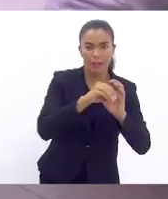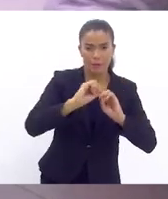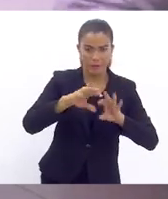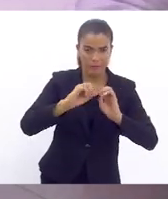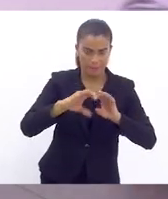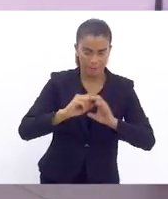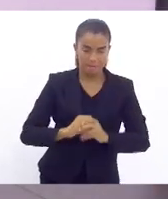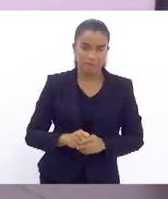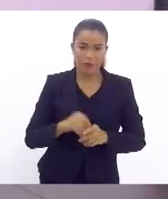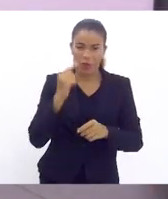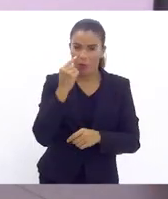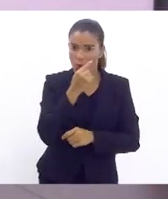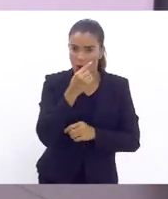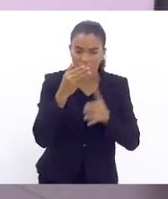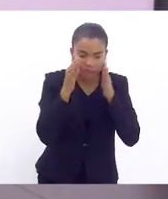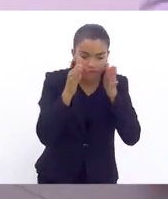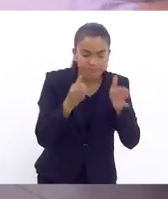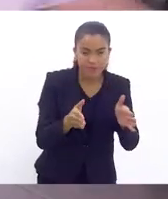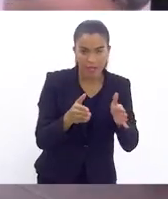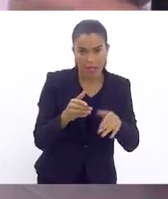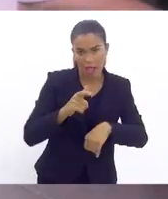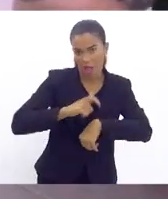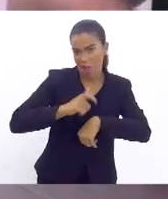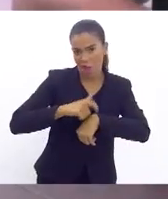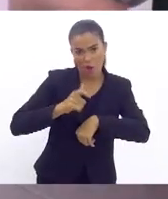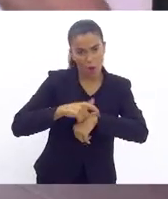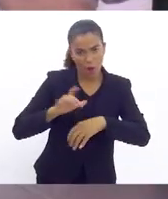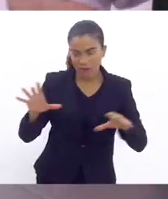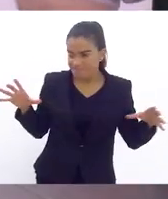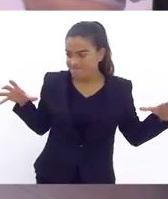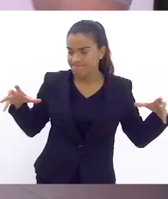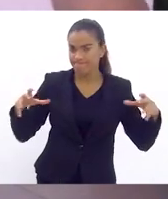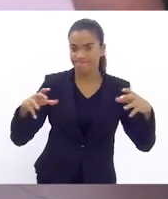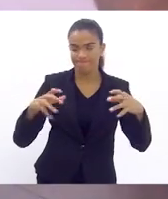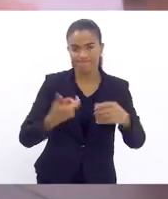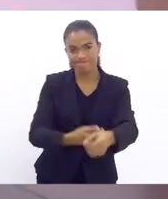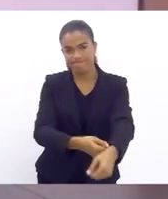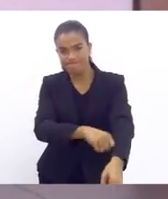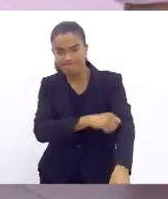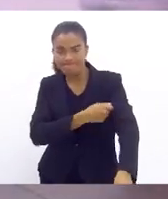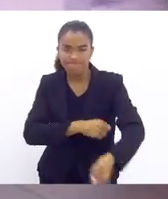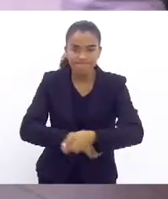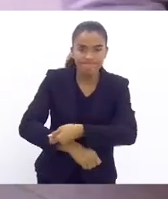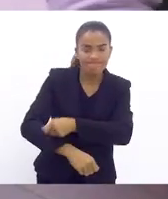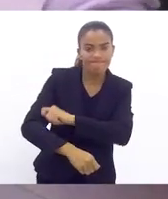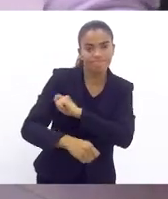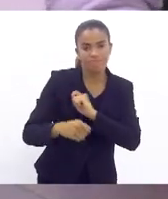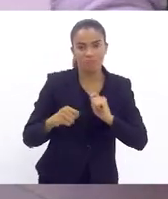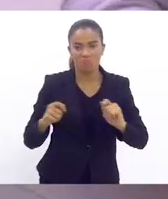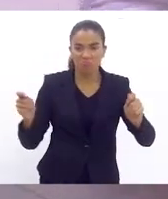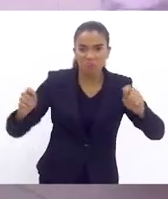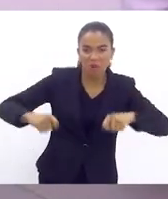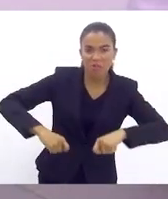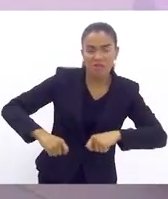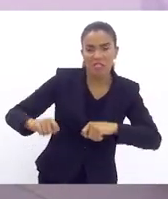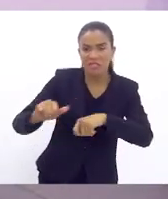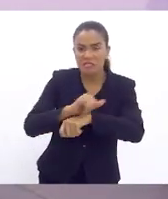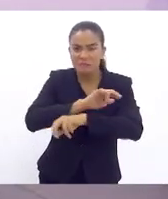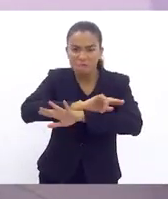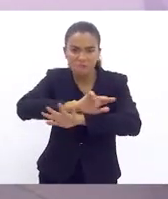determinado para buscar soluções é hora de se juntar juntar potências juntar formas de pensar